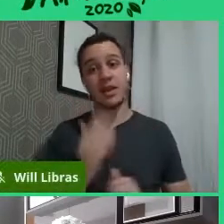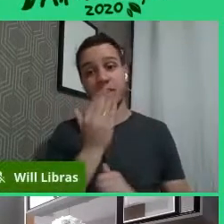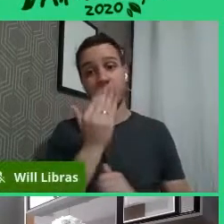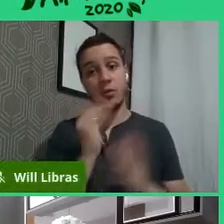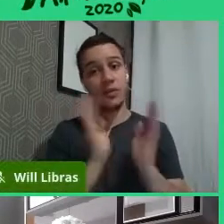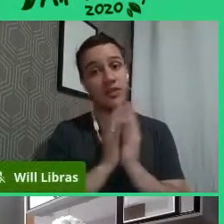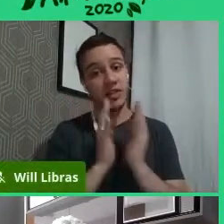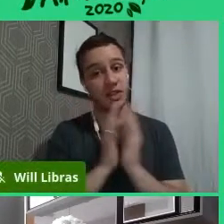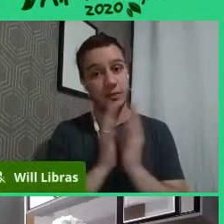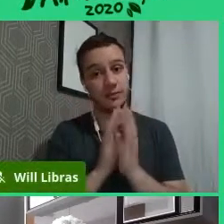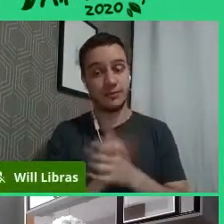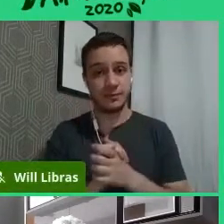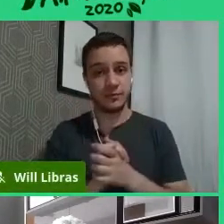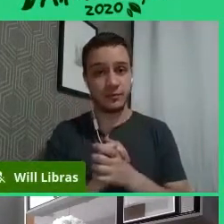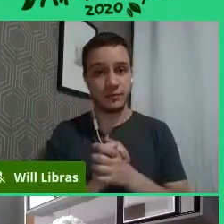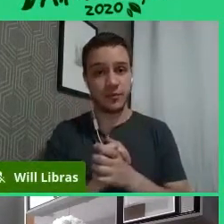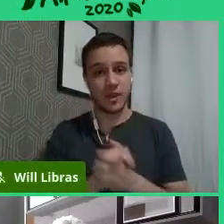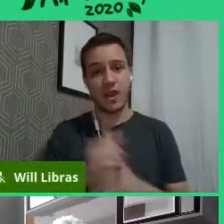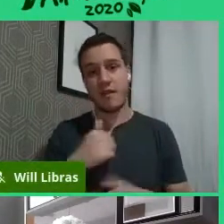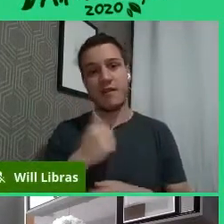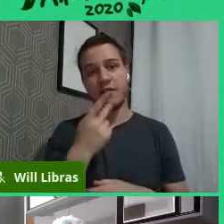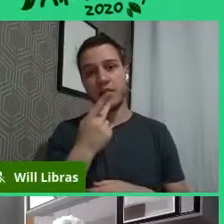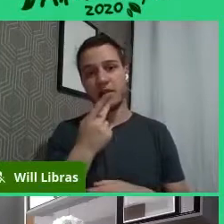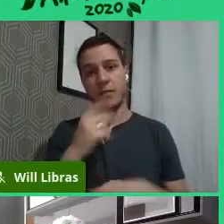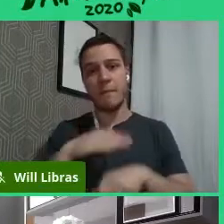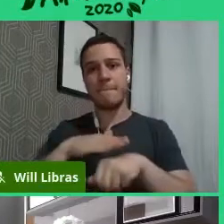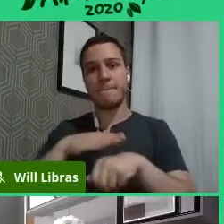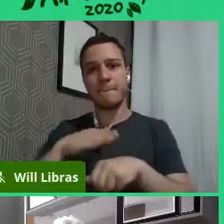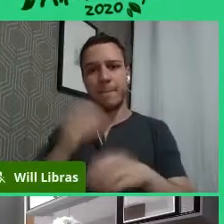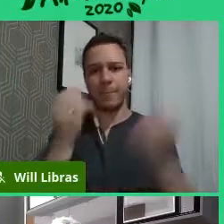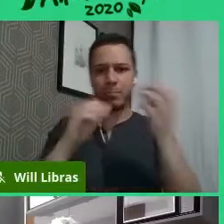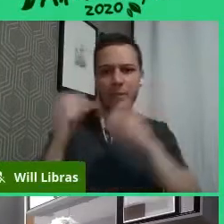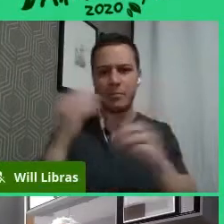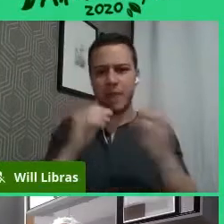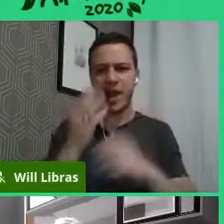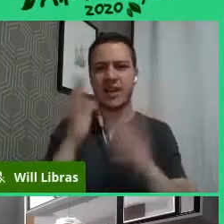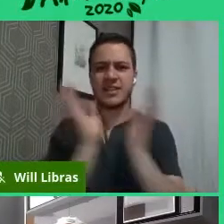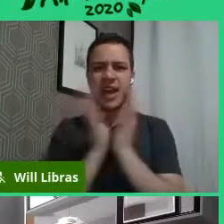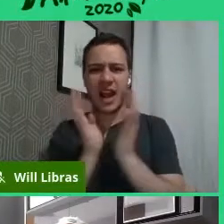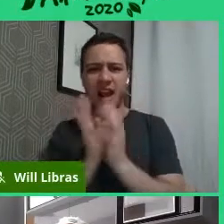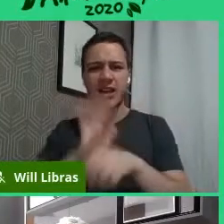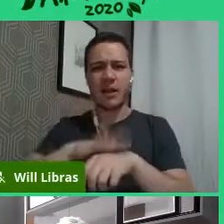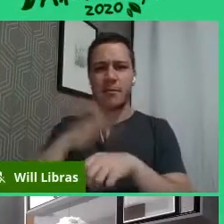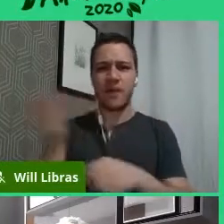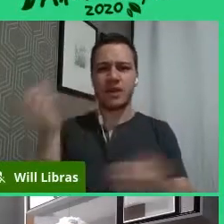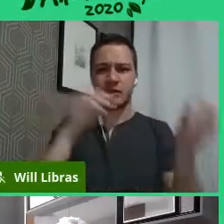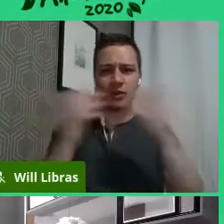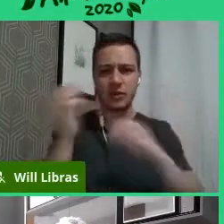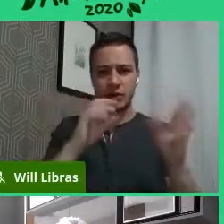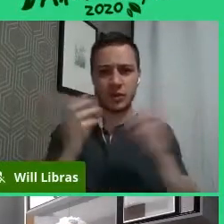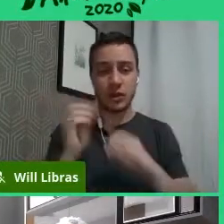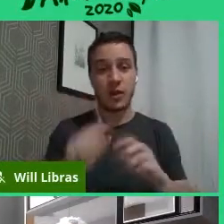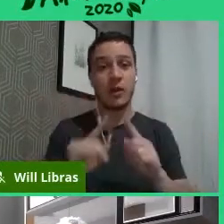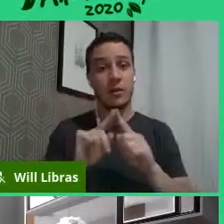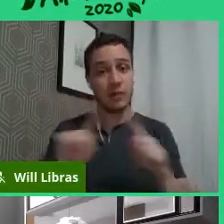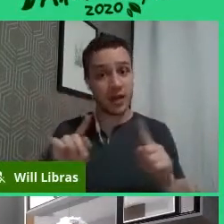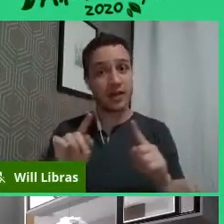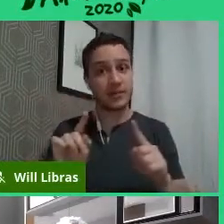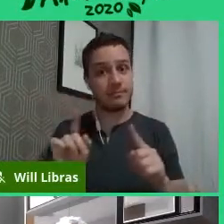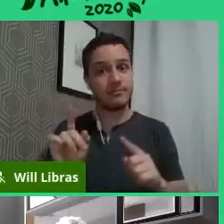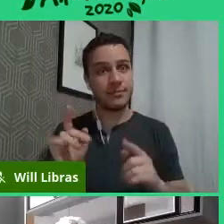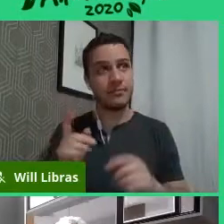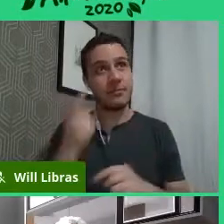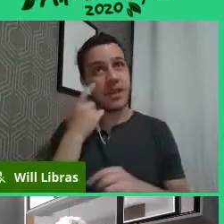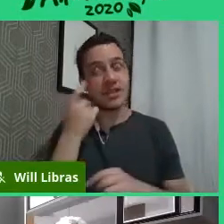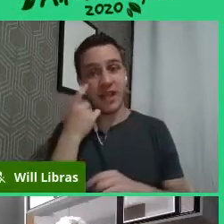vegetais, né? Eu estou falando aqui de colocar mais saladas no nosso jantar, só que também dá trabalho se eu